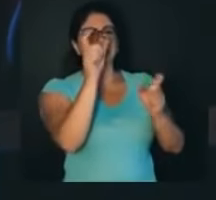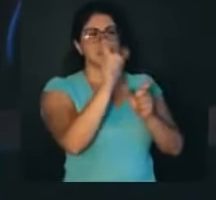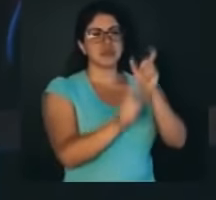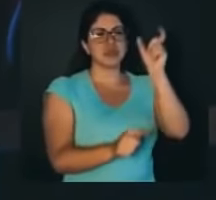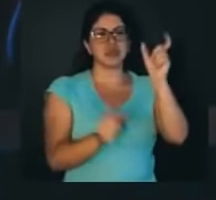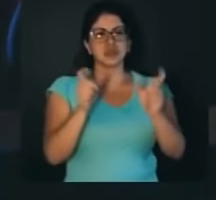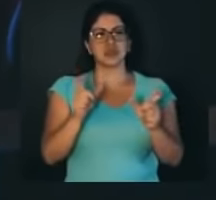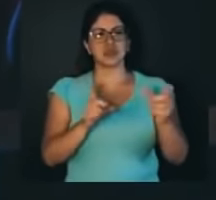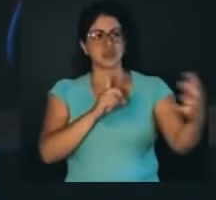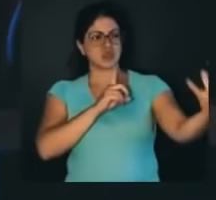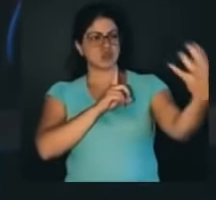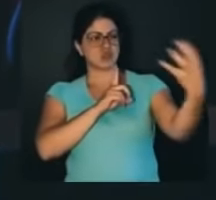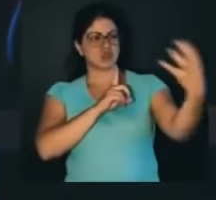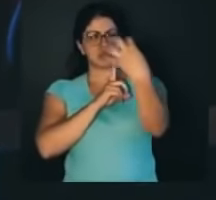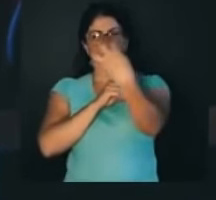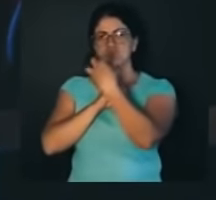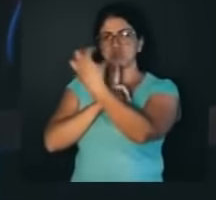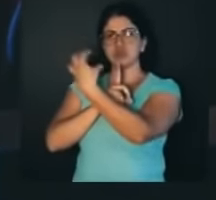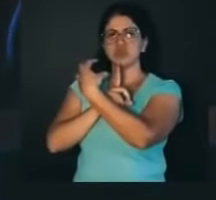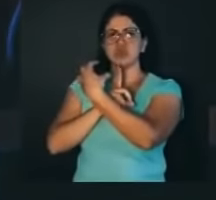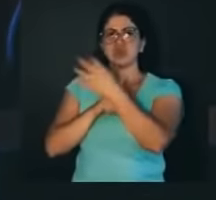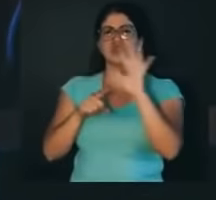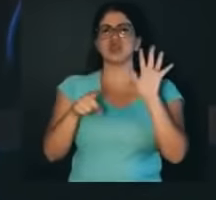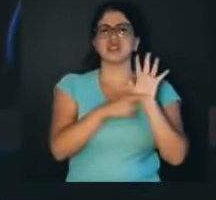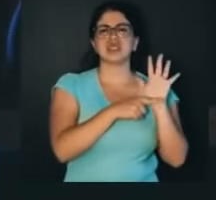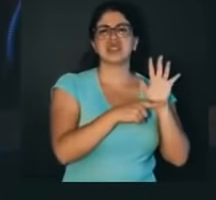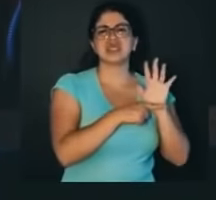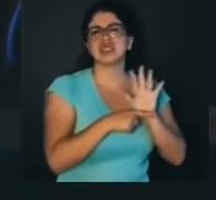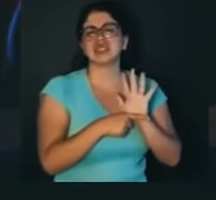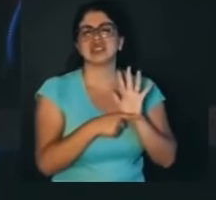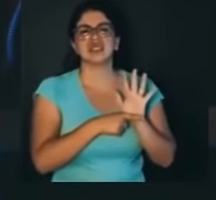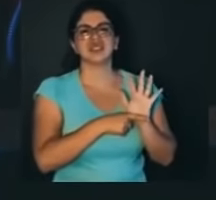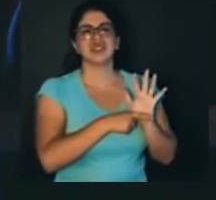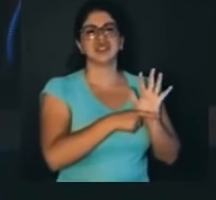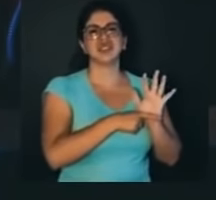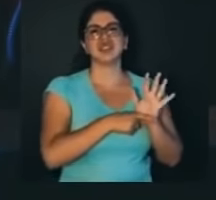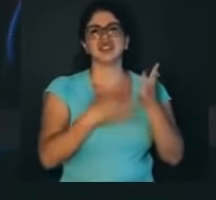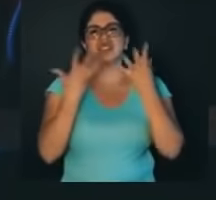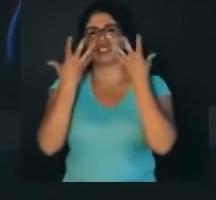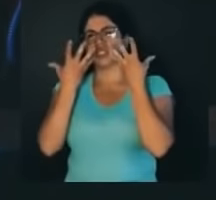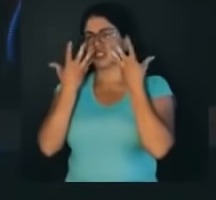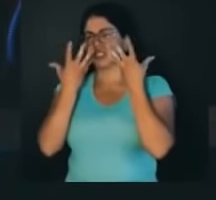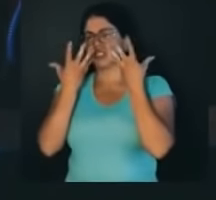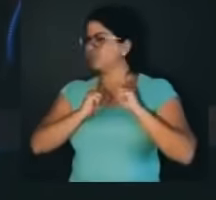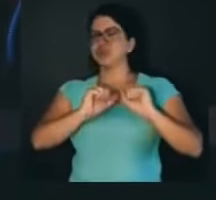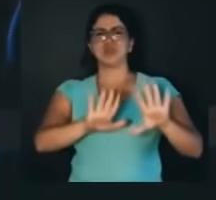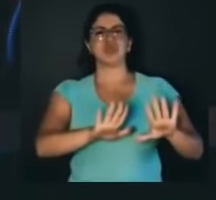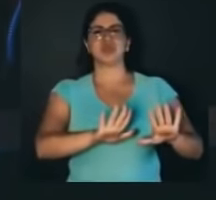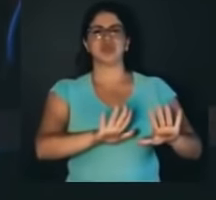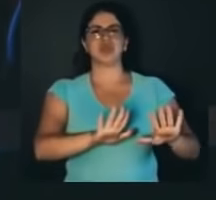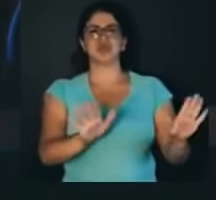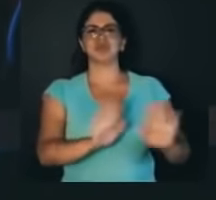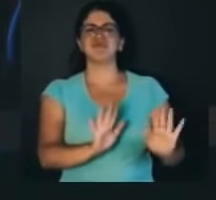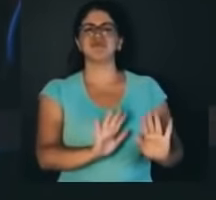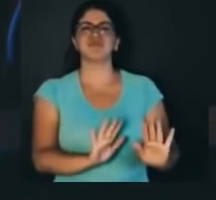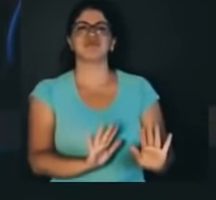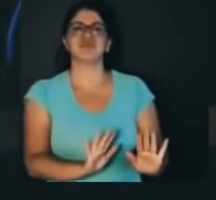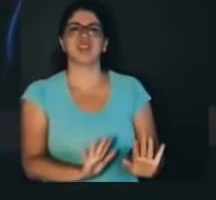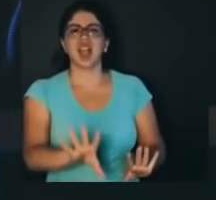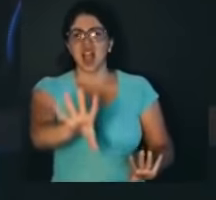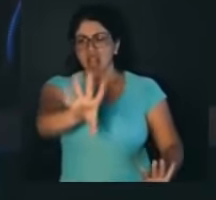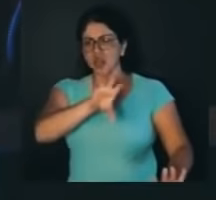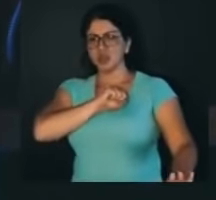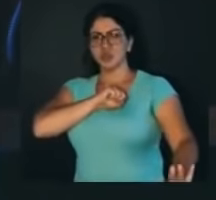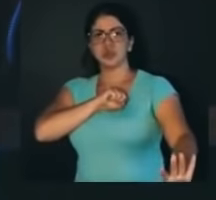abonatórias, negue, não aceite. Quando você ouvir uma, não introjete e fica por